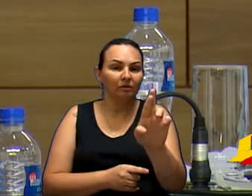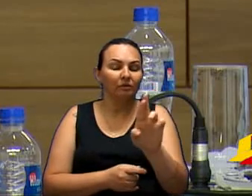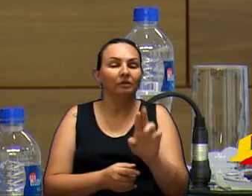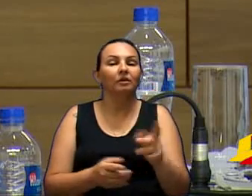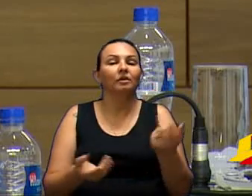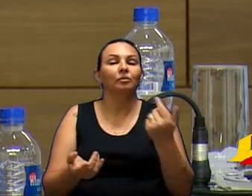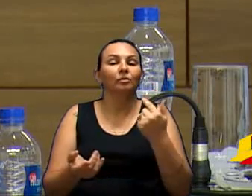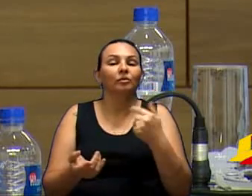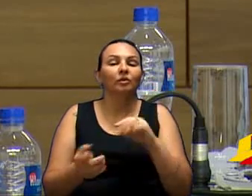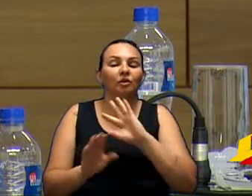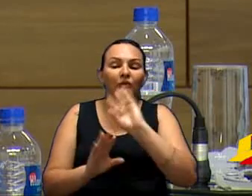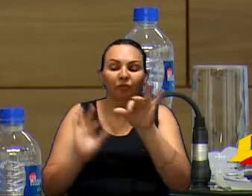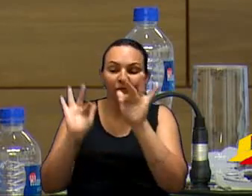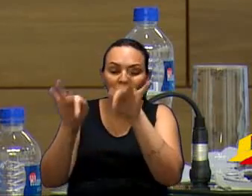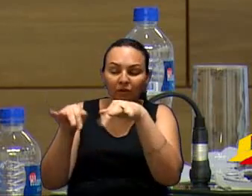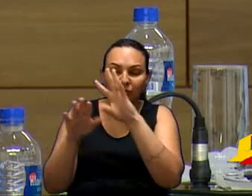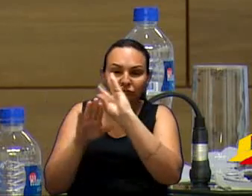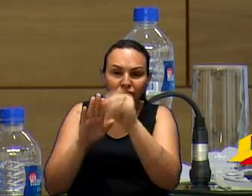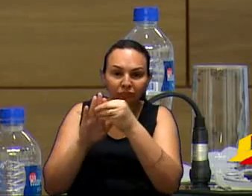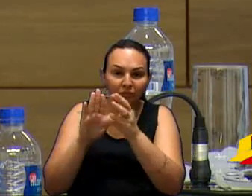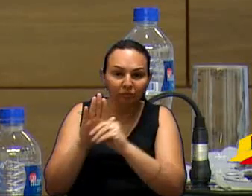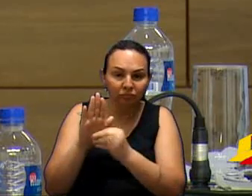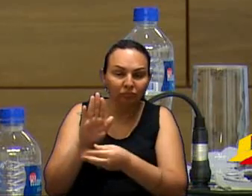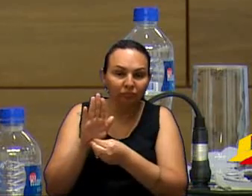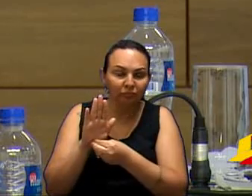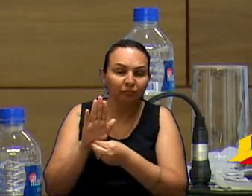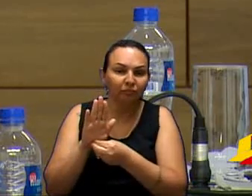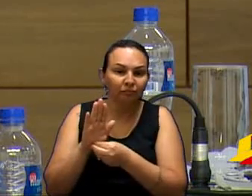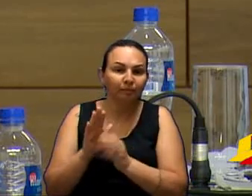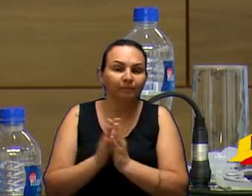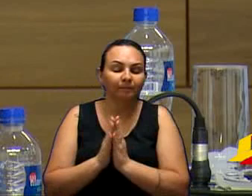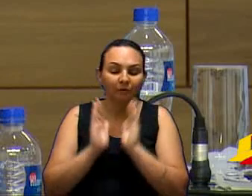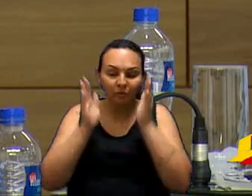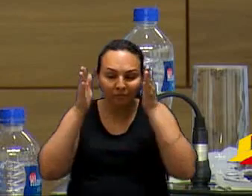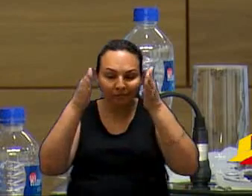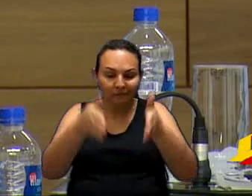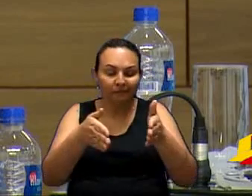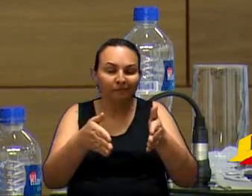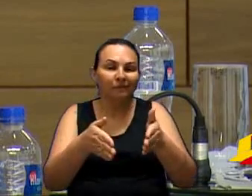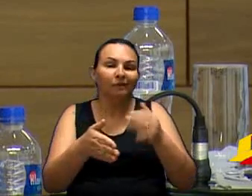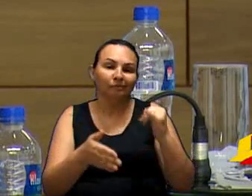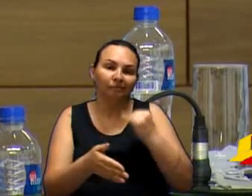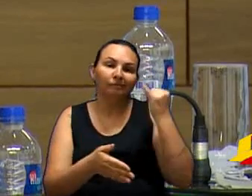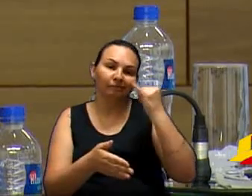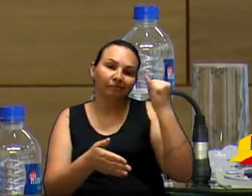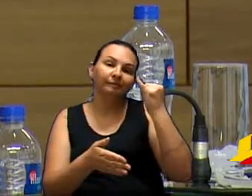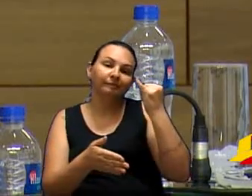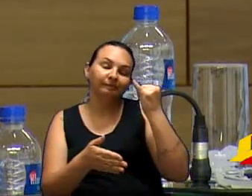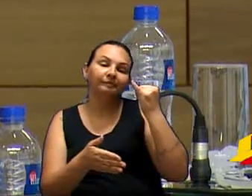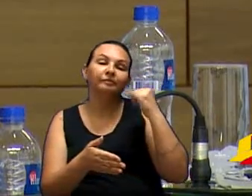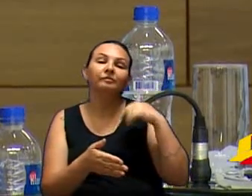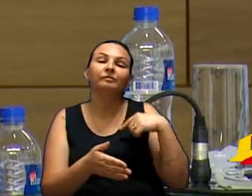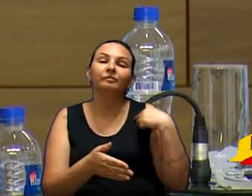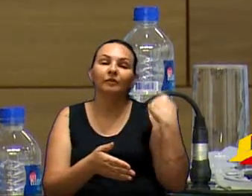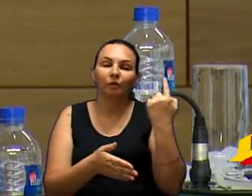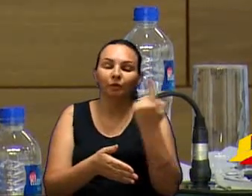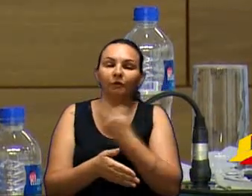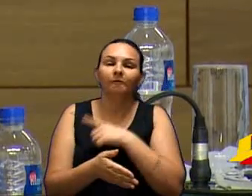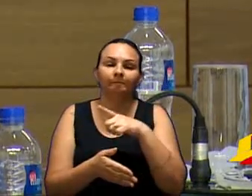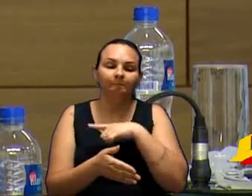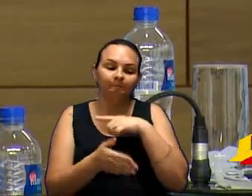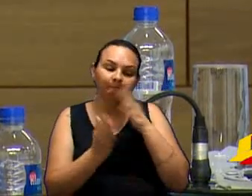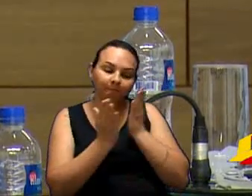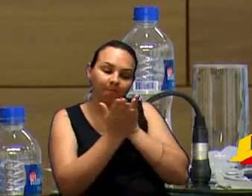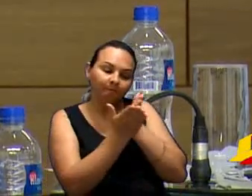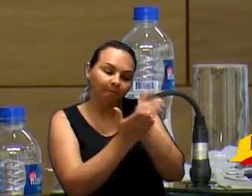finais e para os encaminhamentos então eu eu dei porque é importante sim nós temos alguns encaminhamentos a